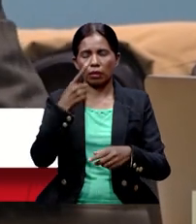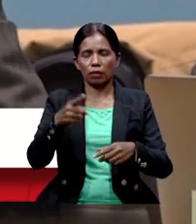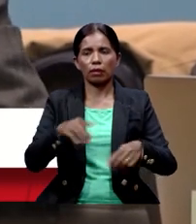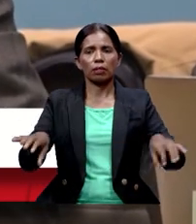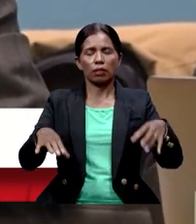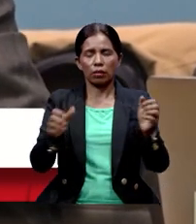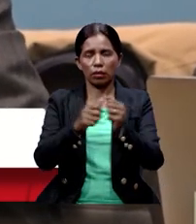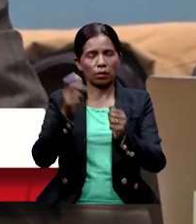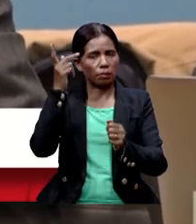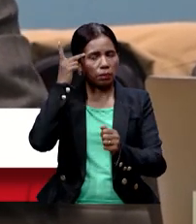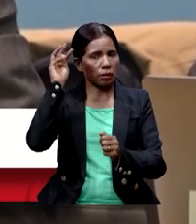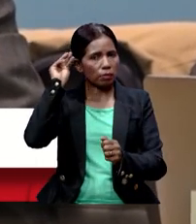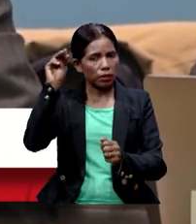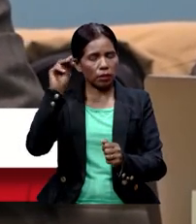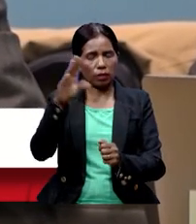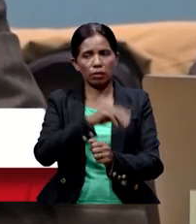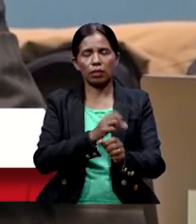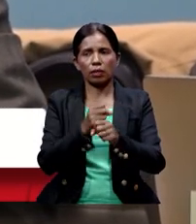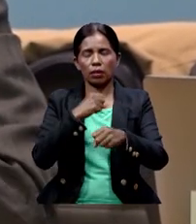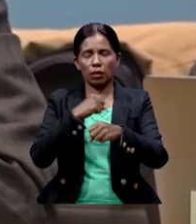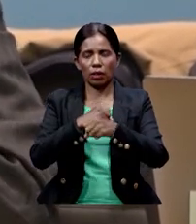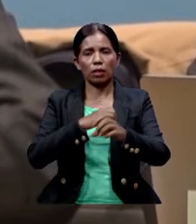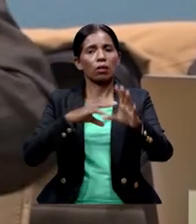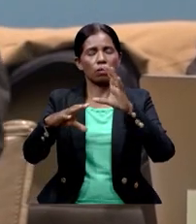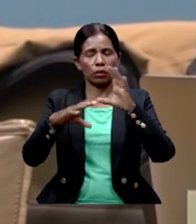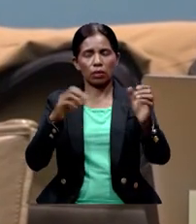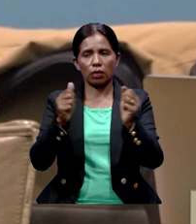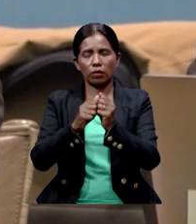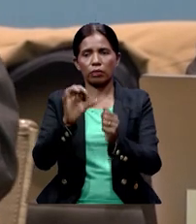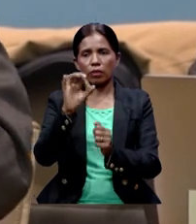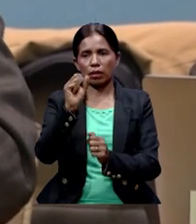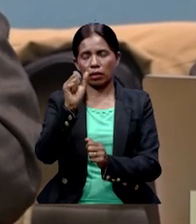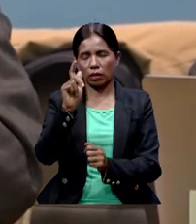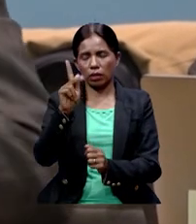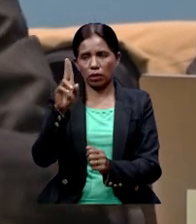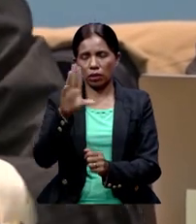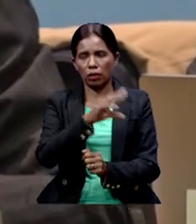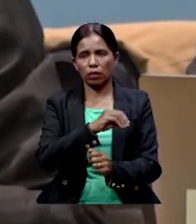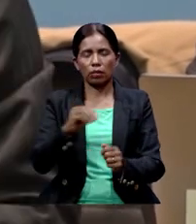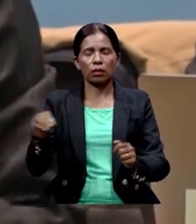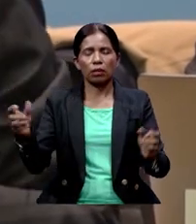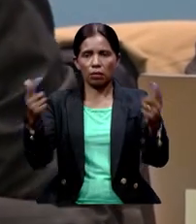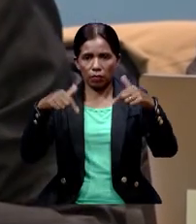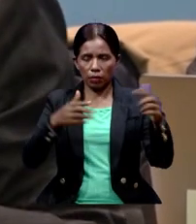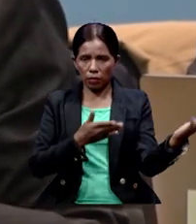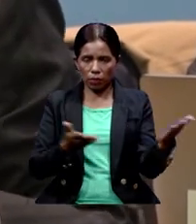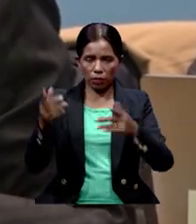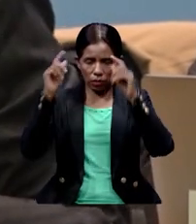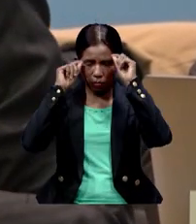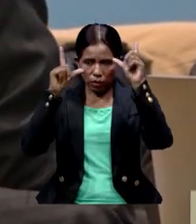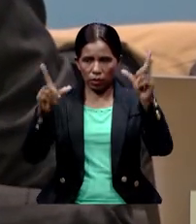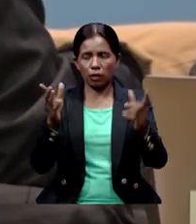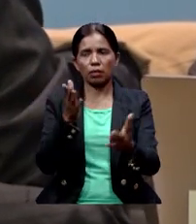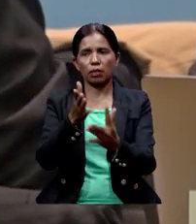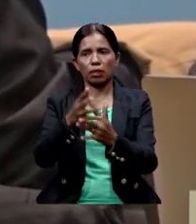Deputy Prime Minister and Chief Negotiator for WTO accession, Francisco Calboal de Lai, the delegation of Timor-Leste, led by